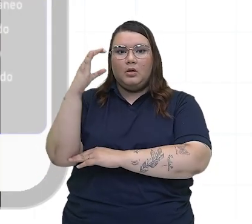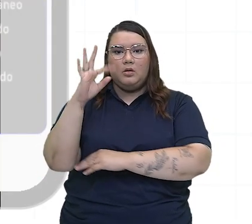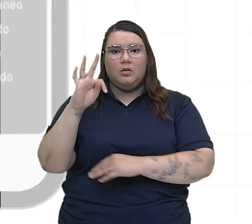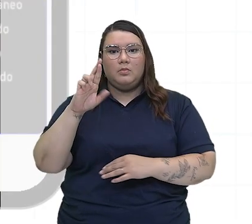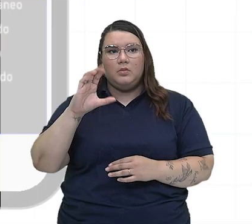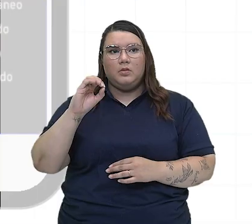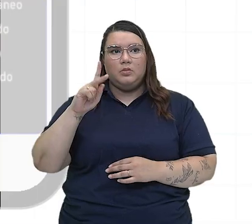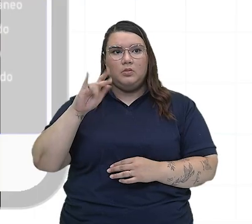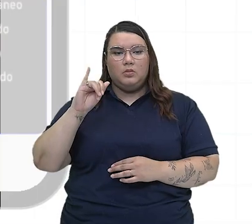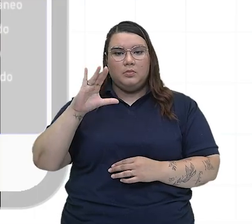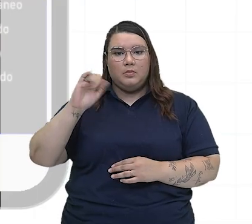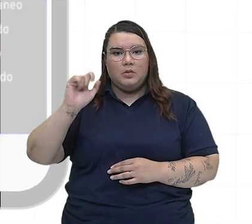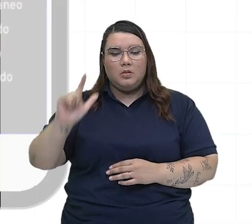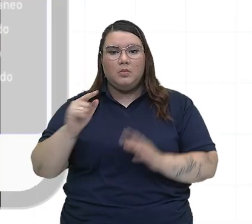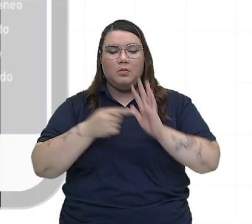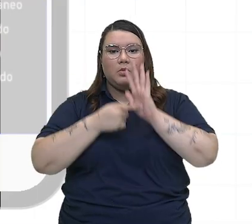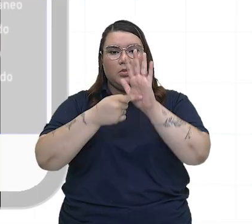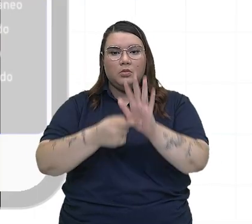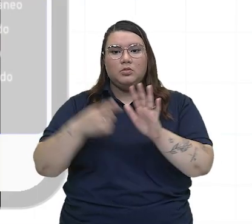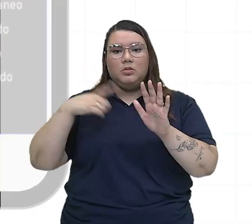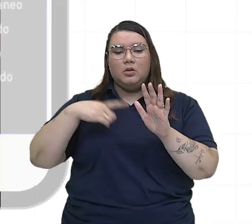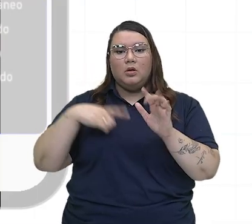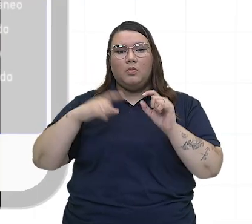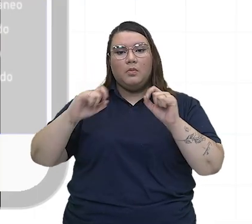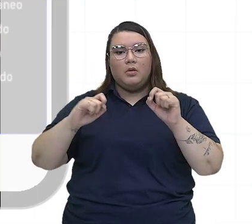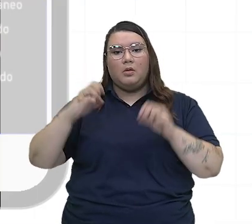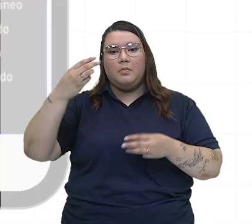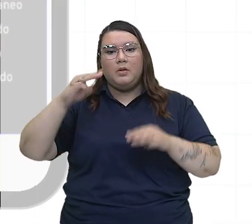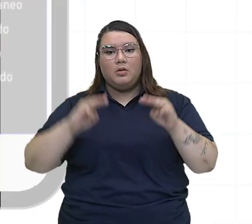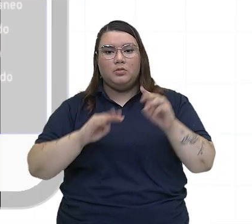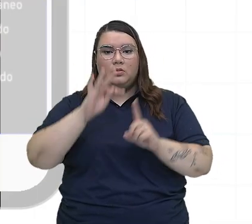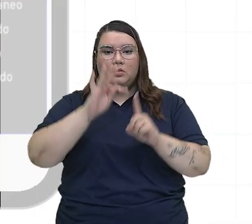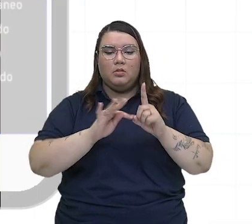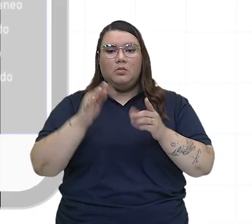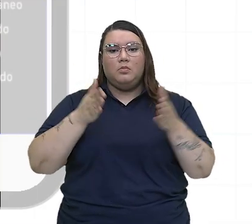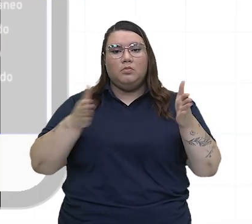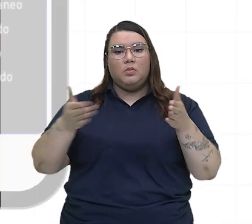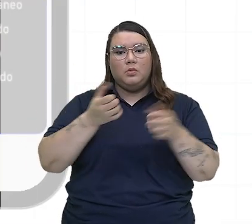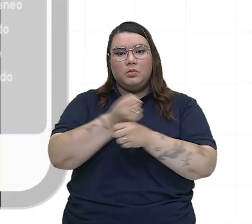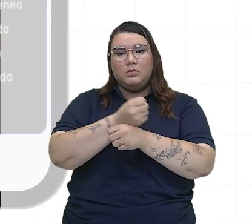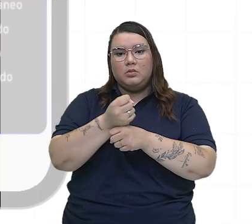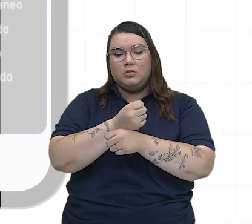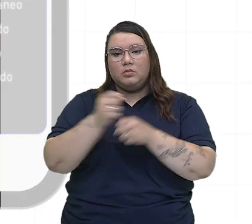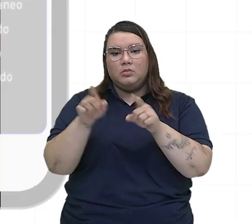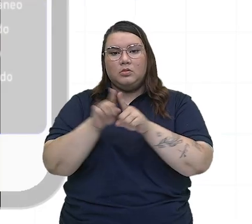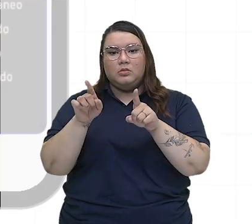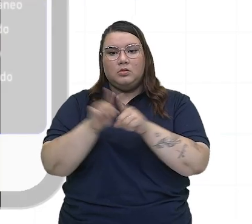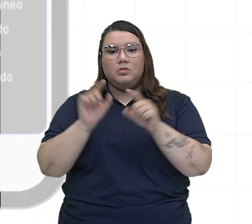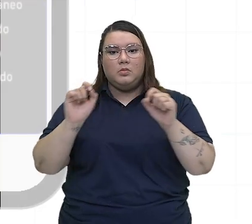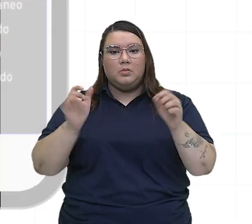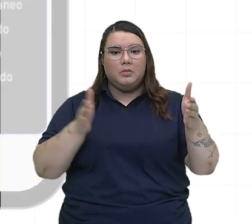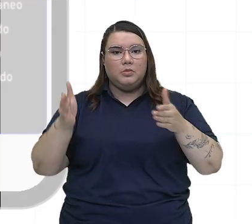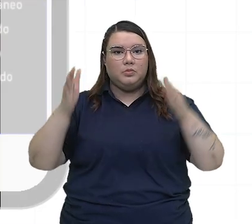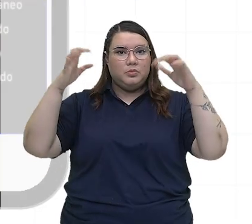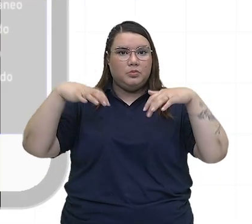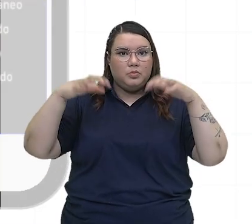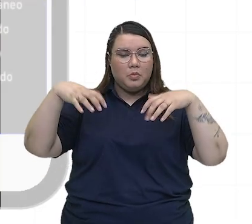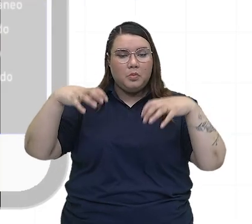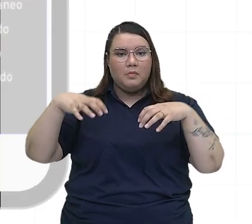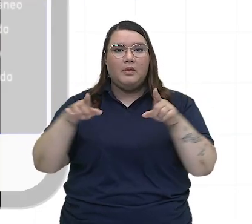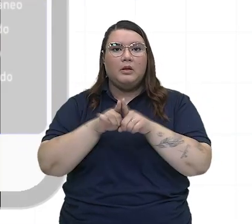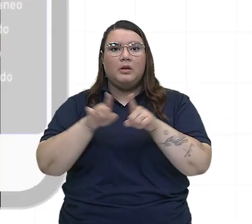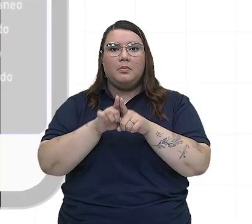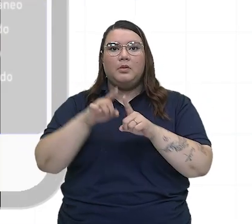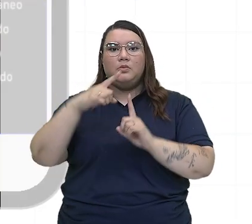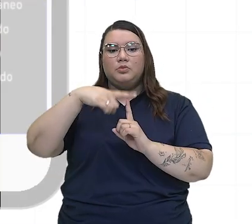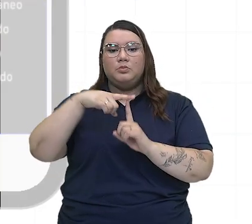tropical, que ele vai apresentar médias térmicas elevadas na maior parte dos meses dos anos e também é formado por uma estação mais seca e uma